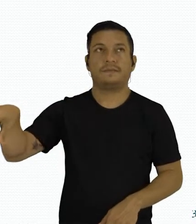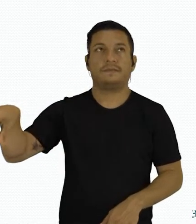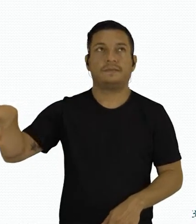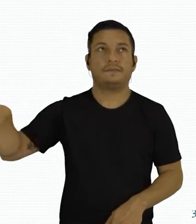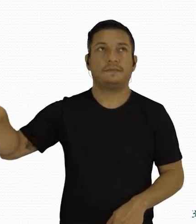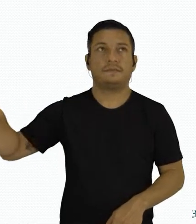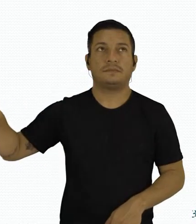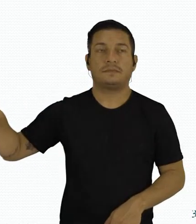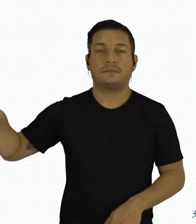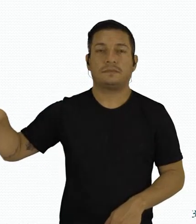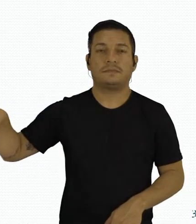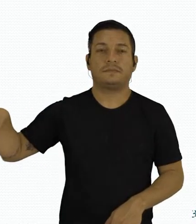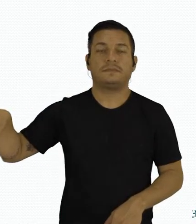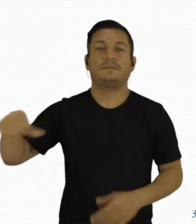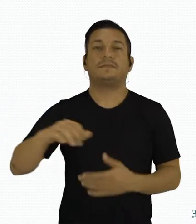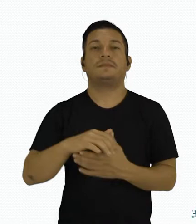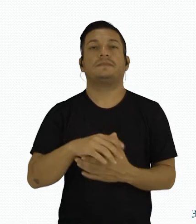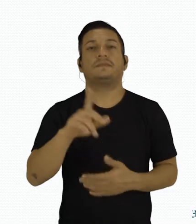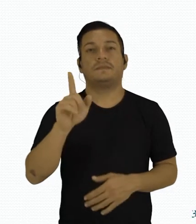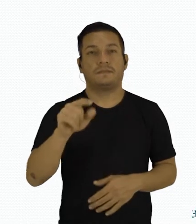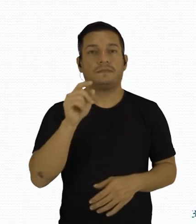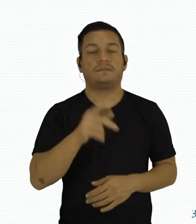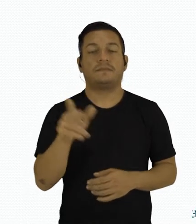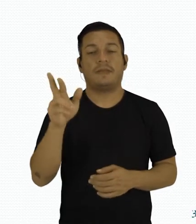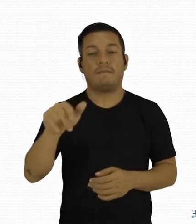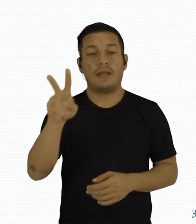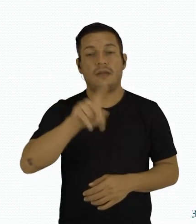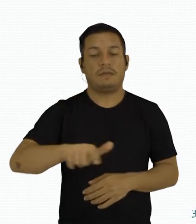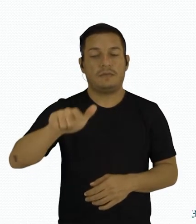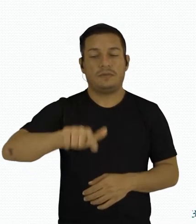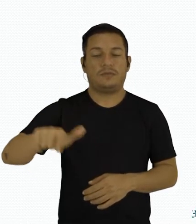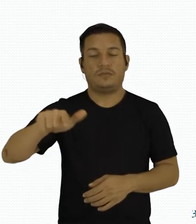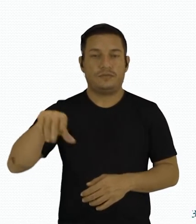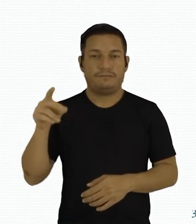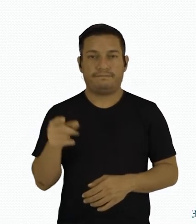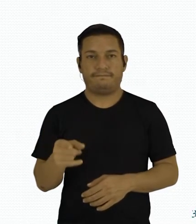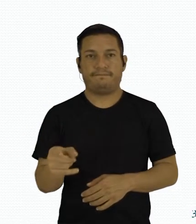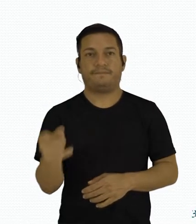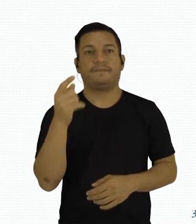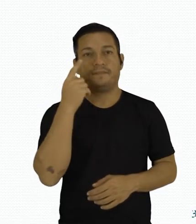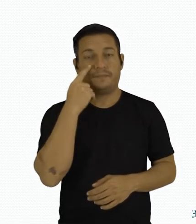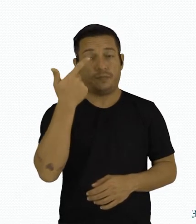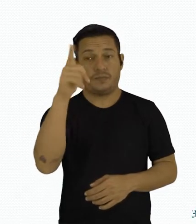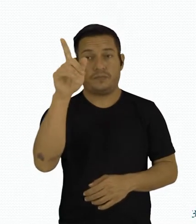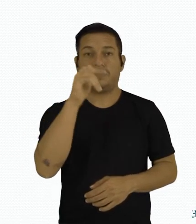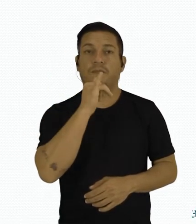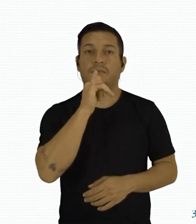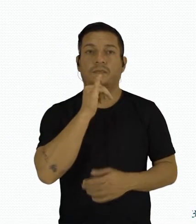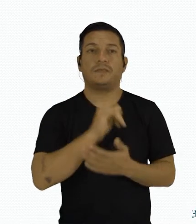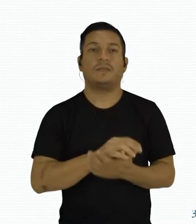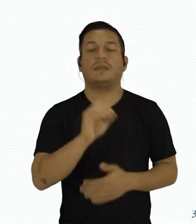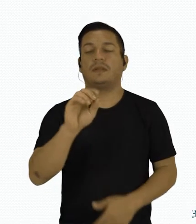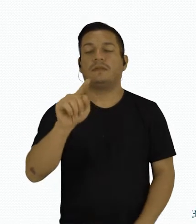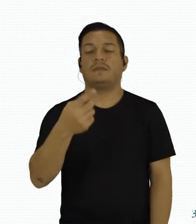aí é o algarismo 9, ou seja, ele vai se repetir infinitamente. Vamos para um outro exemplo.